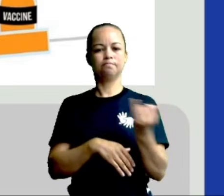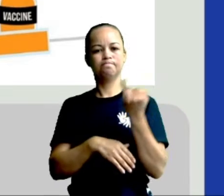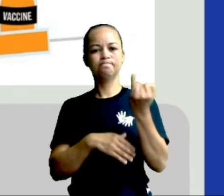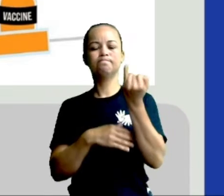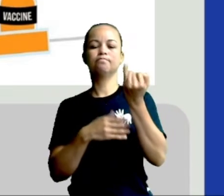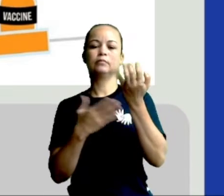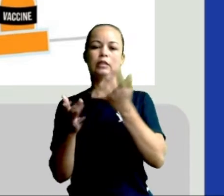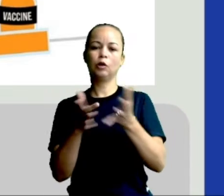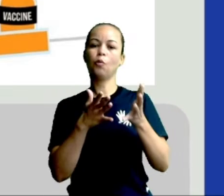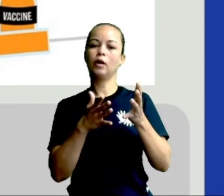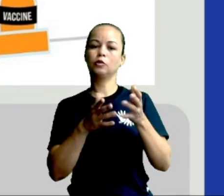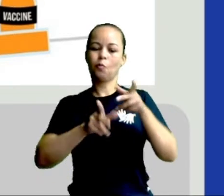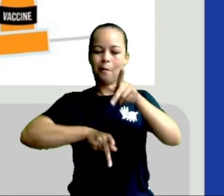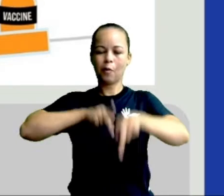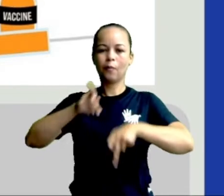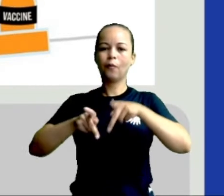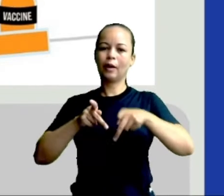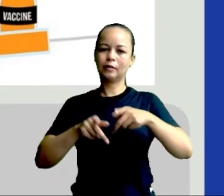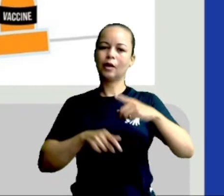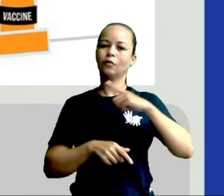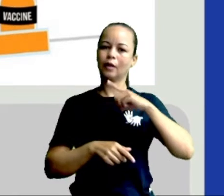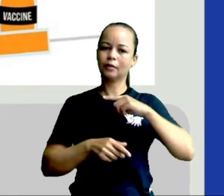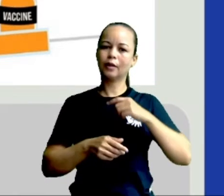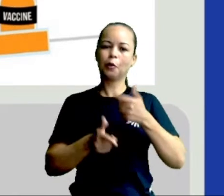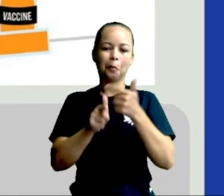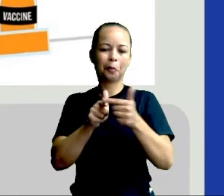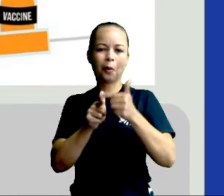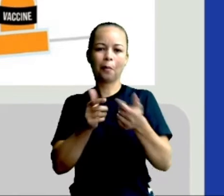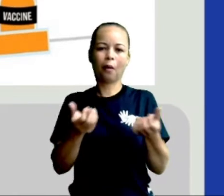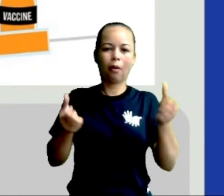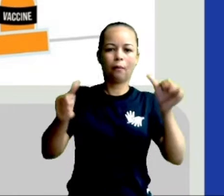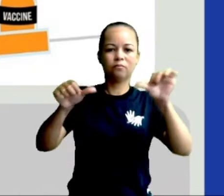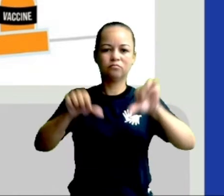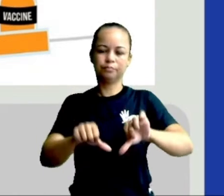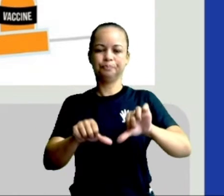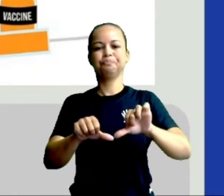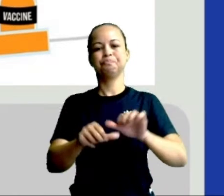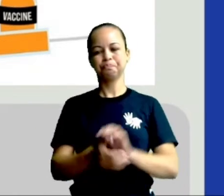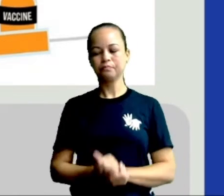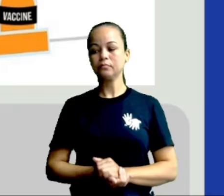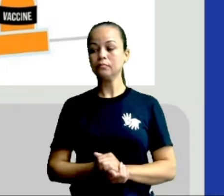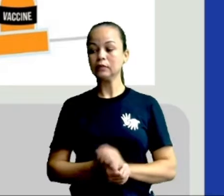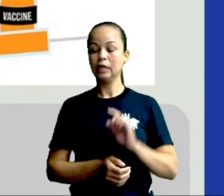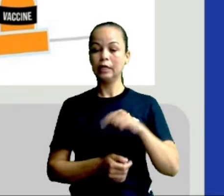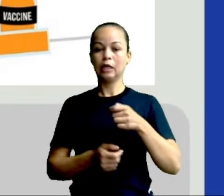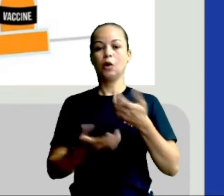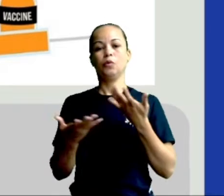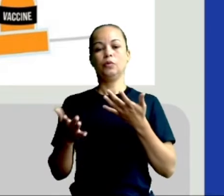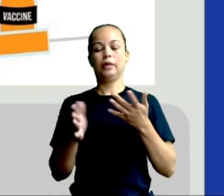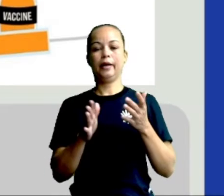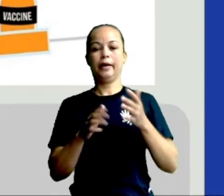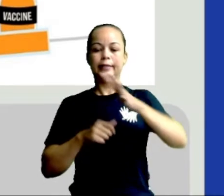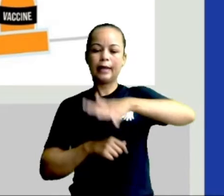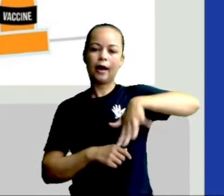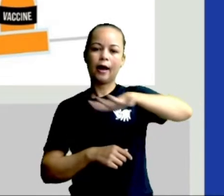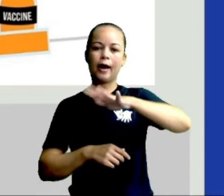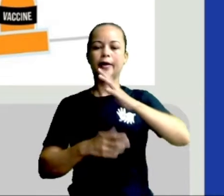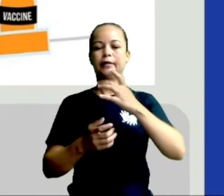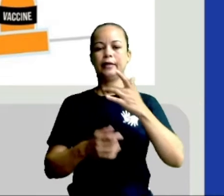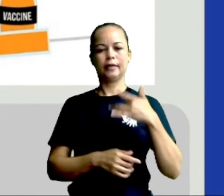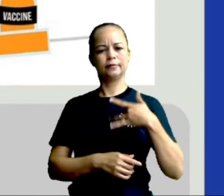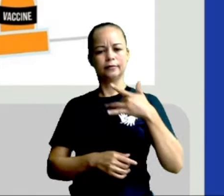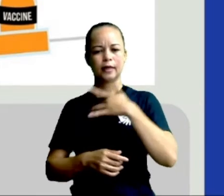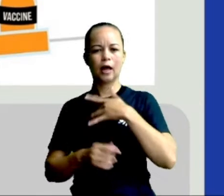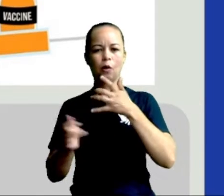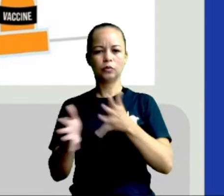está passando uma crise. Então, na área de saúde, a gente pode dizer que a ciência ou a pesquisa científica,